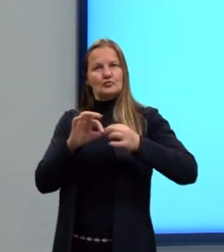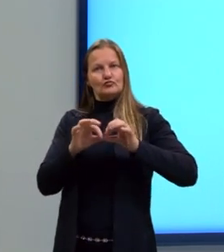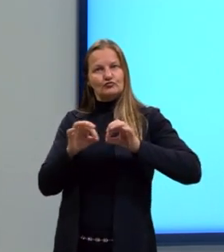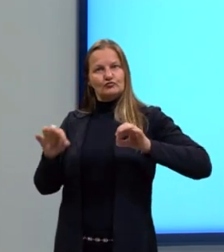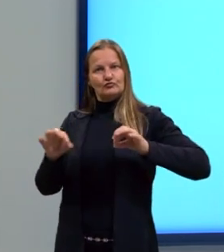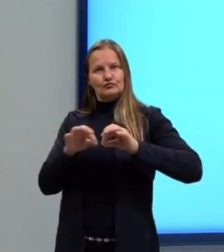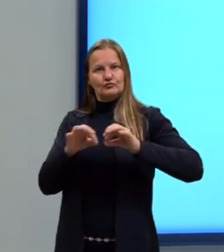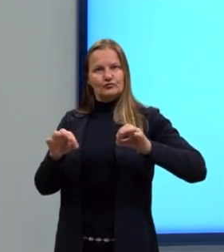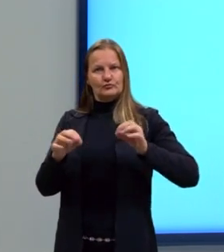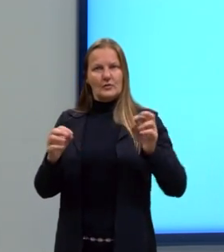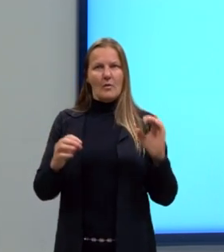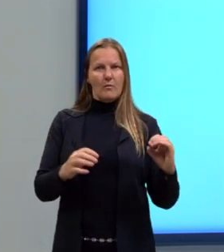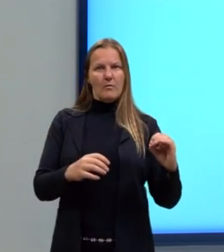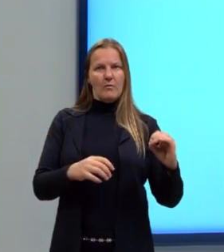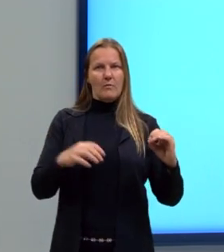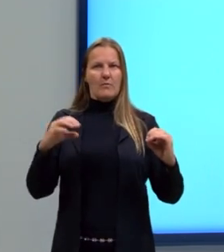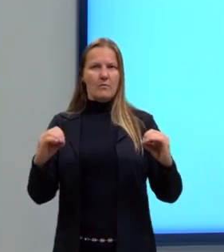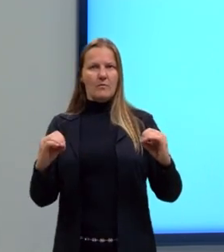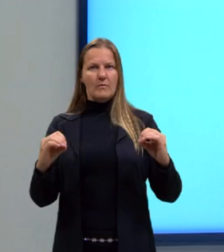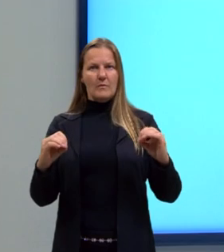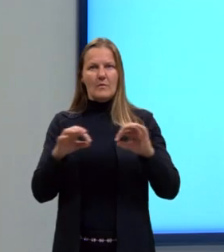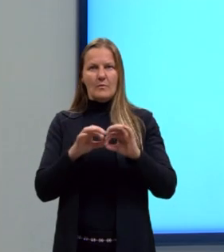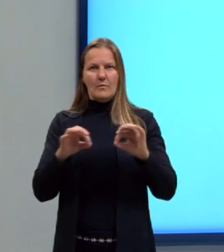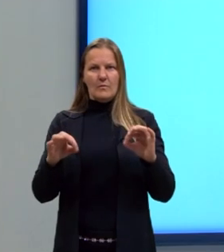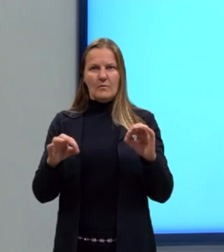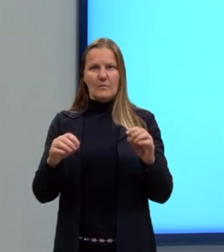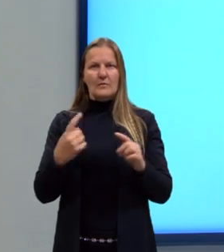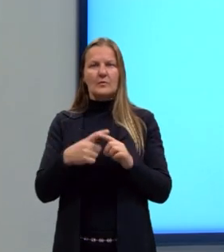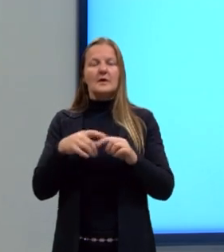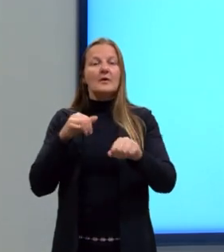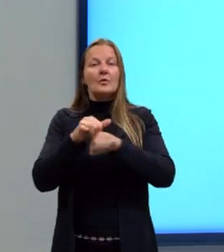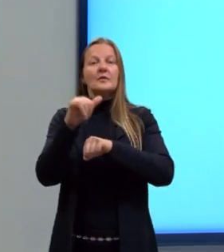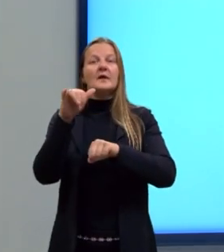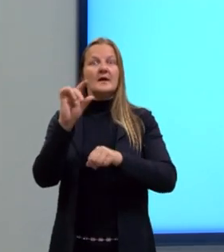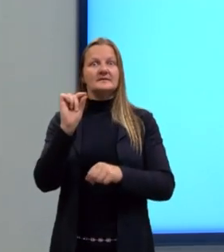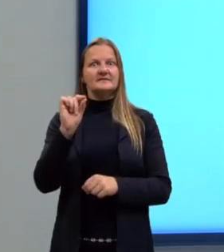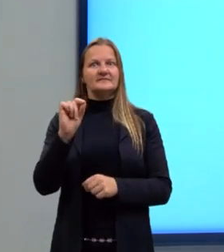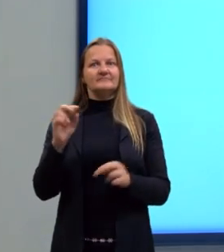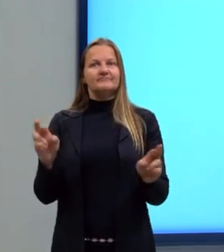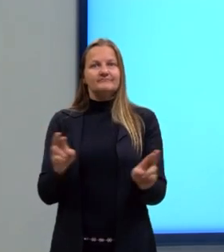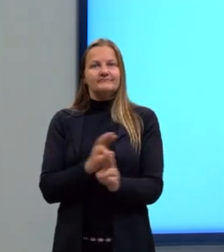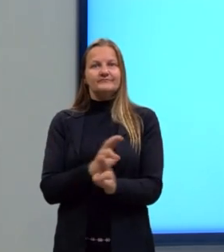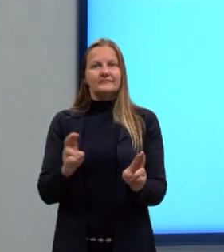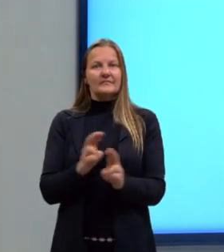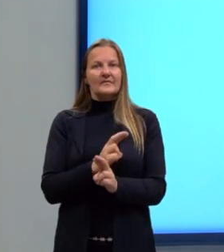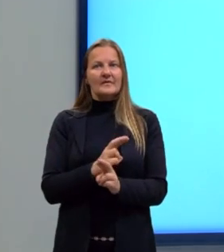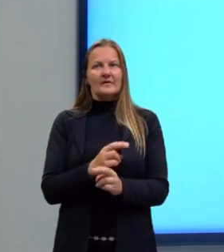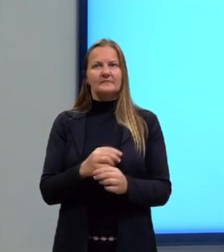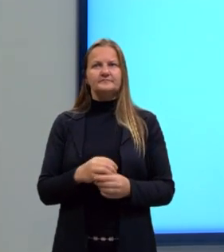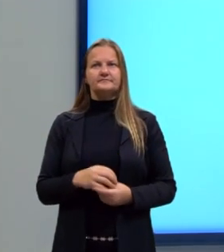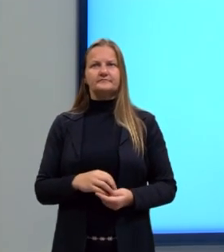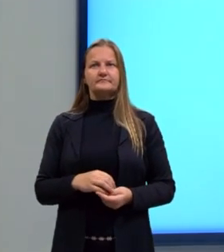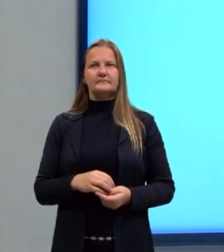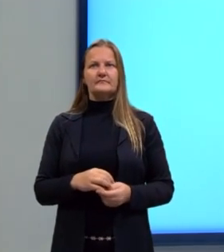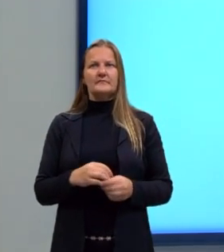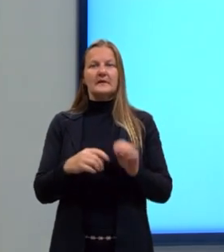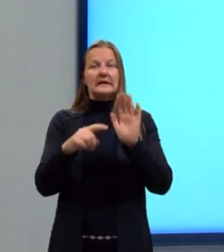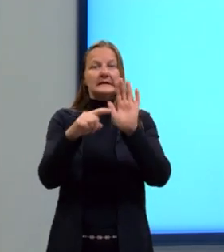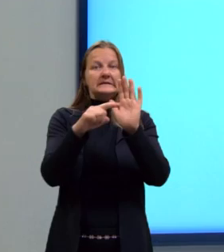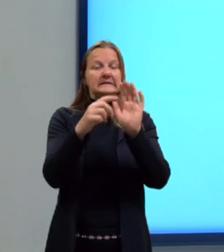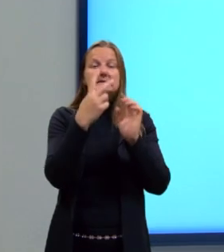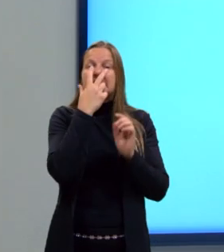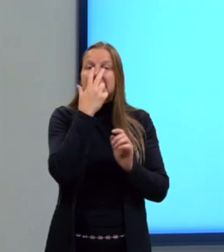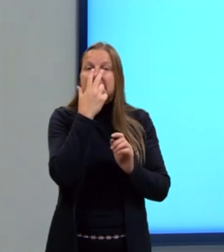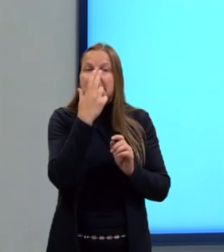tá entre essas duas cargas e aí acontece a interação que a gente já falou na última aula é isso a gente têm sinais iguais